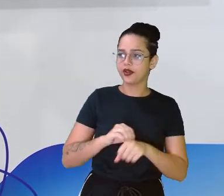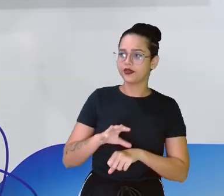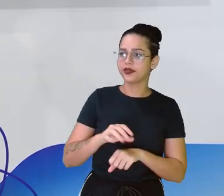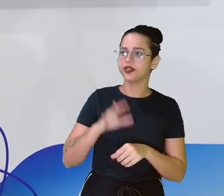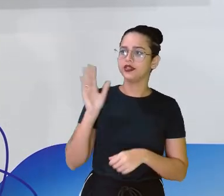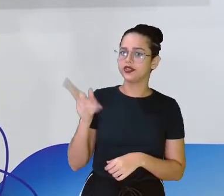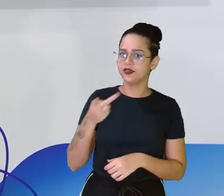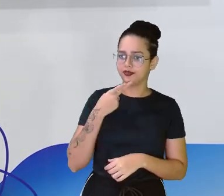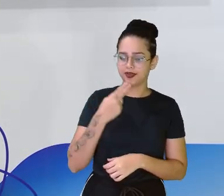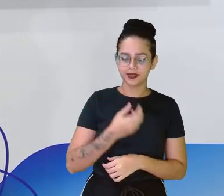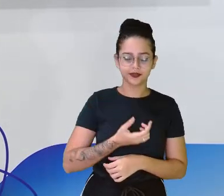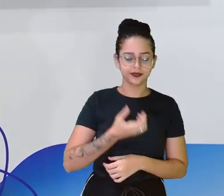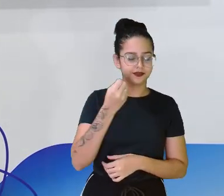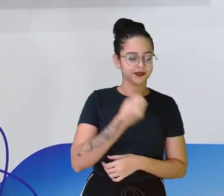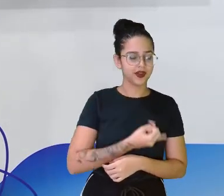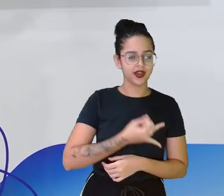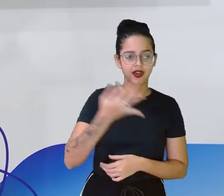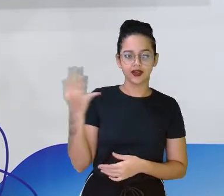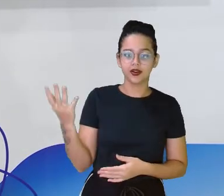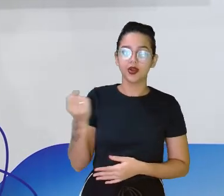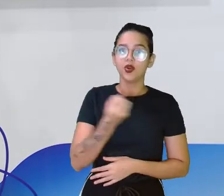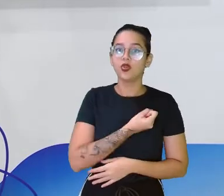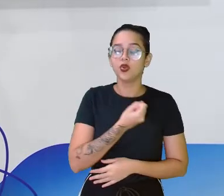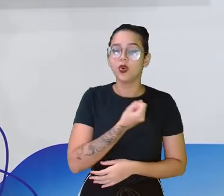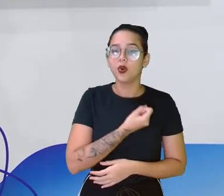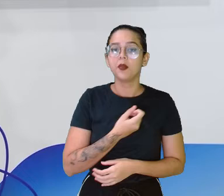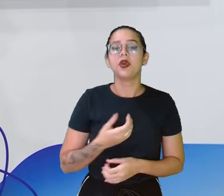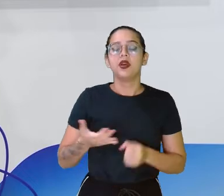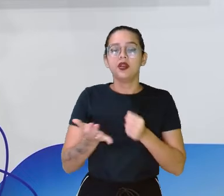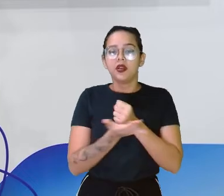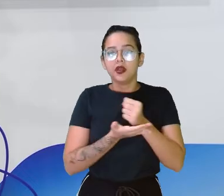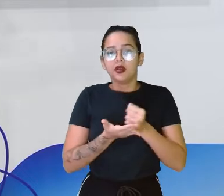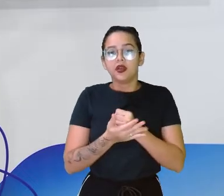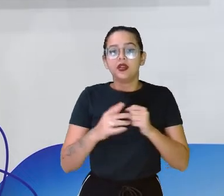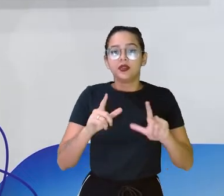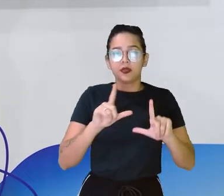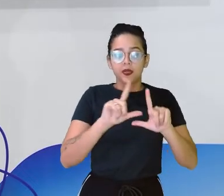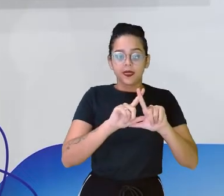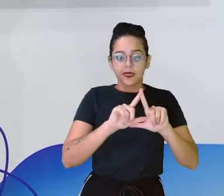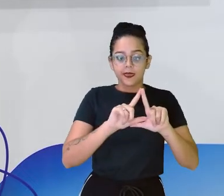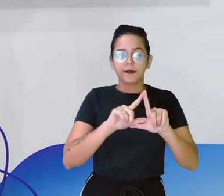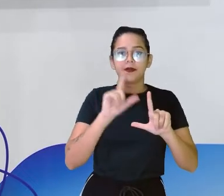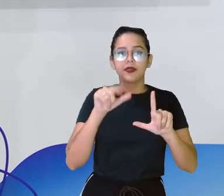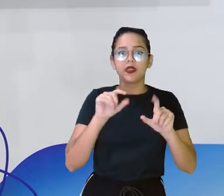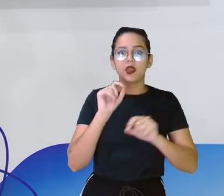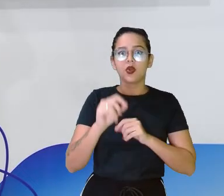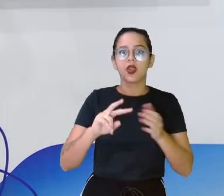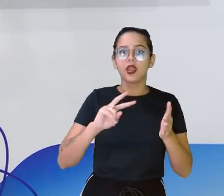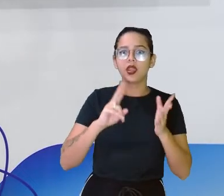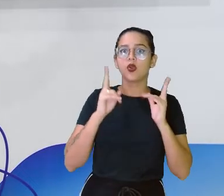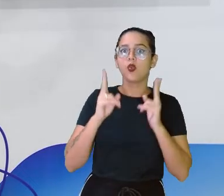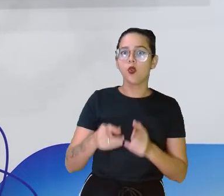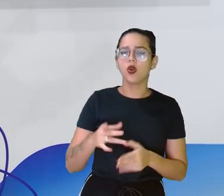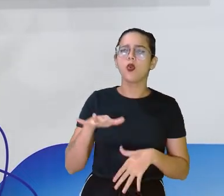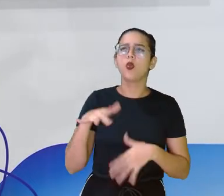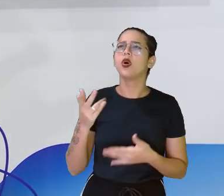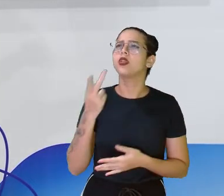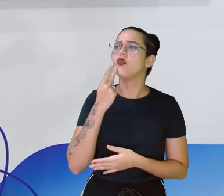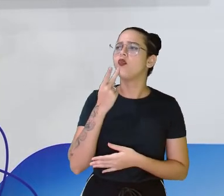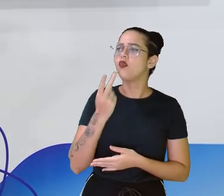falei milhões de vezes. O número de faces e vértices de uma pirâmide são iguais. Quando eu